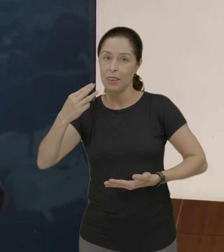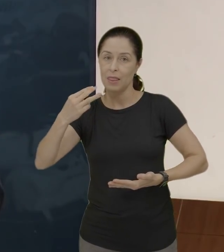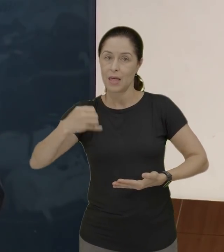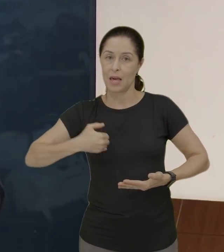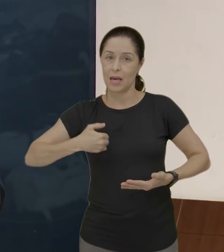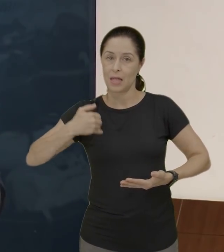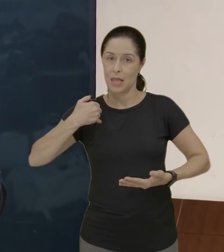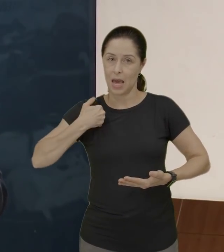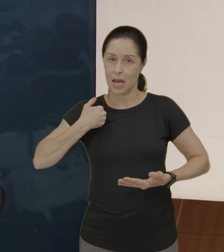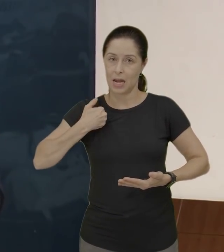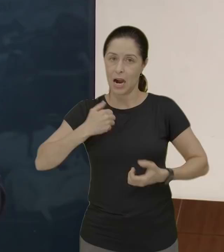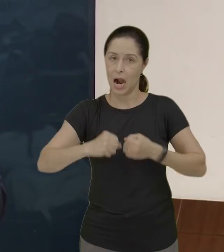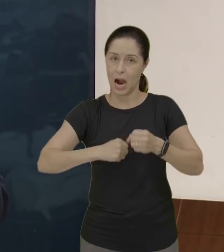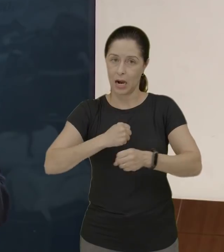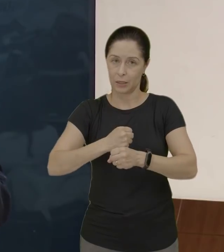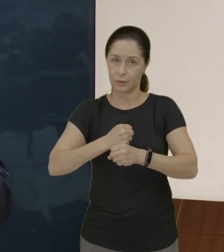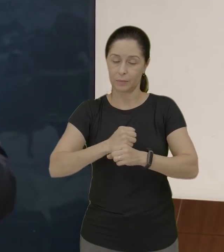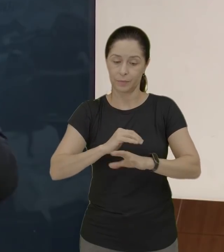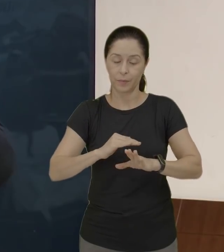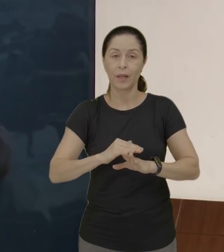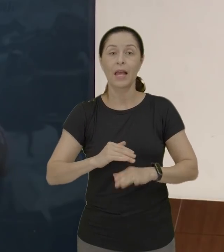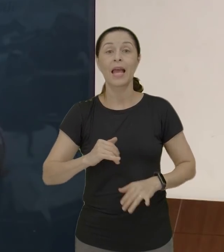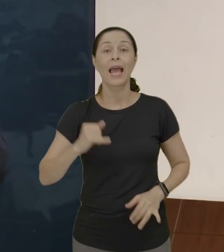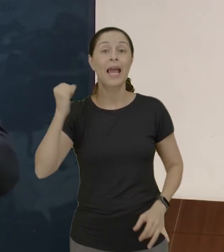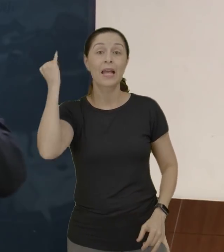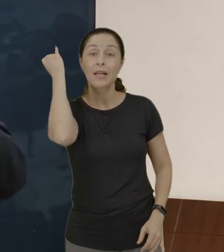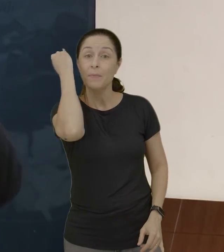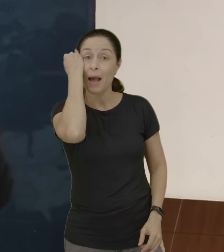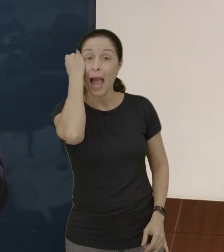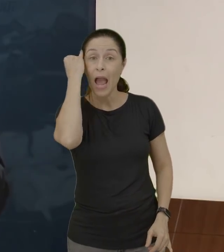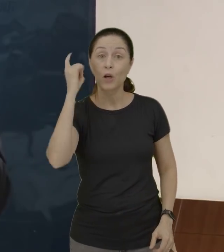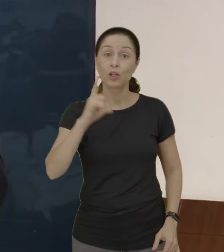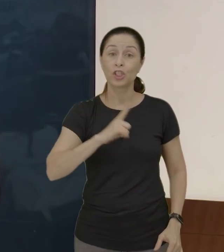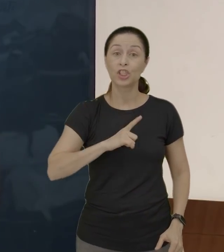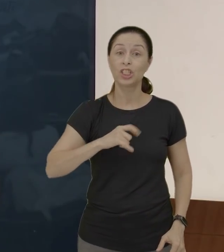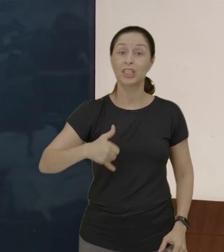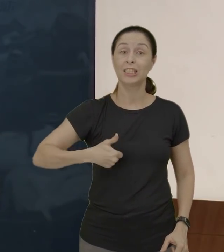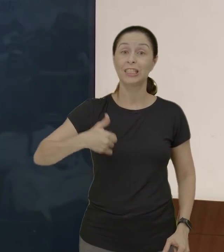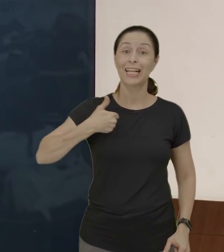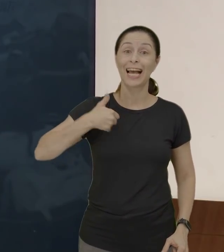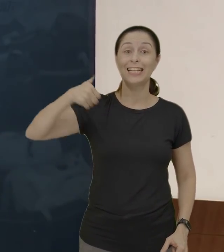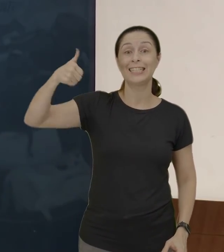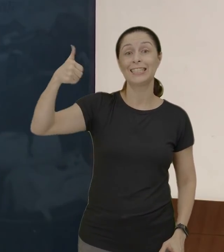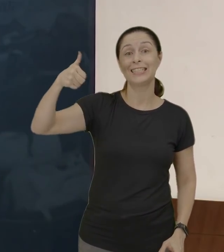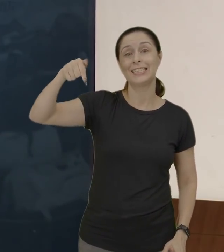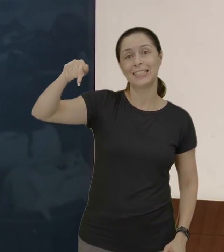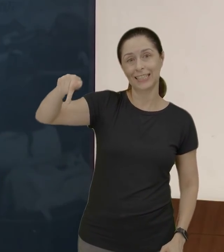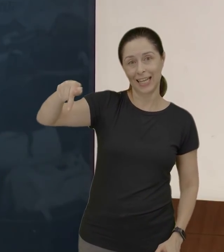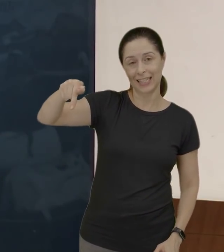então? 17 anos. Na festa do desmame